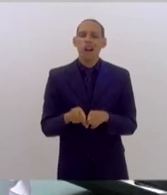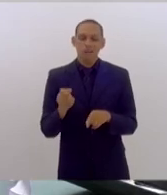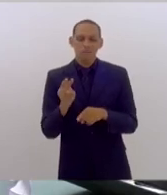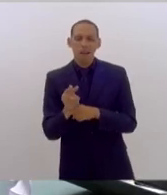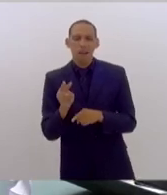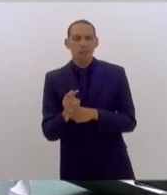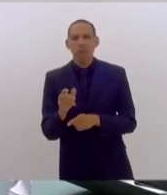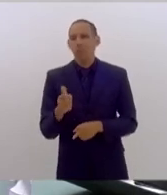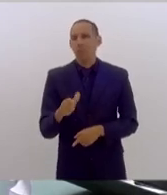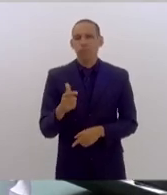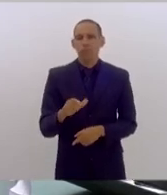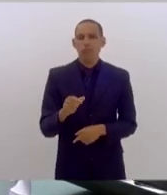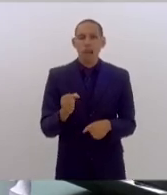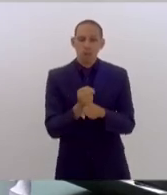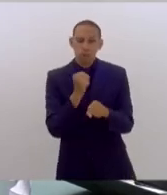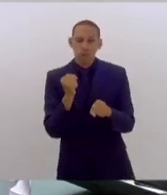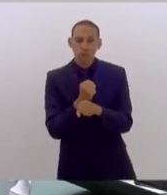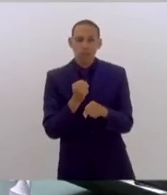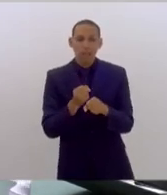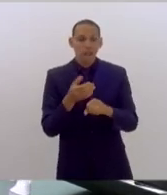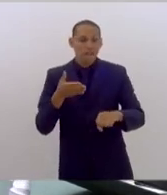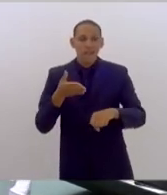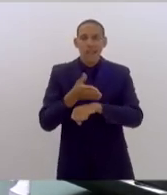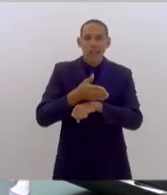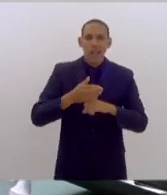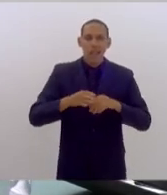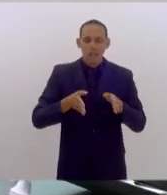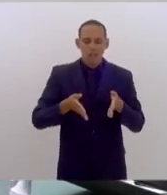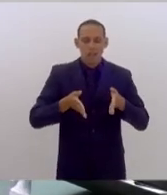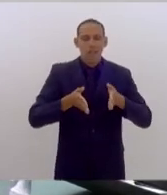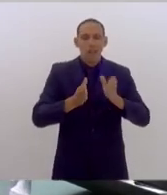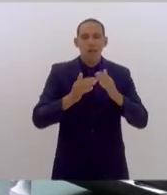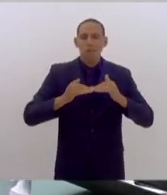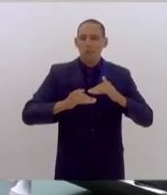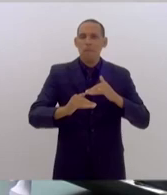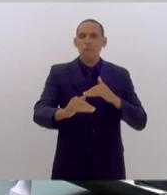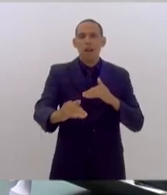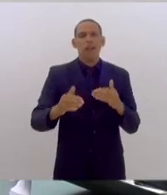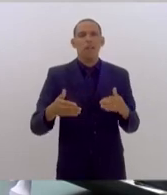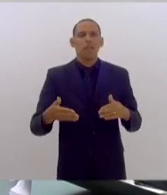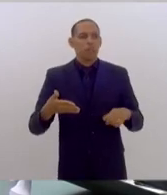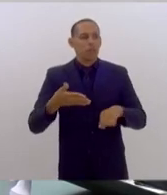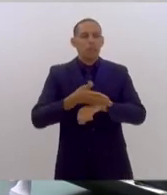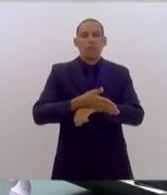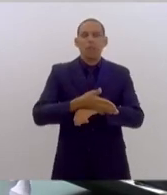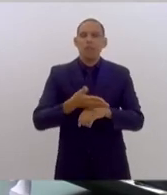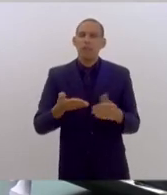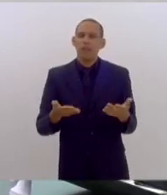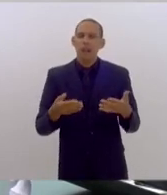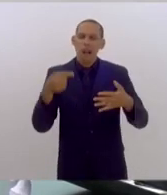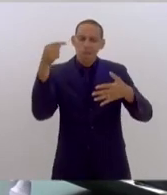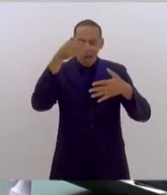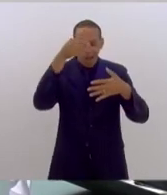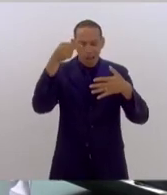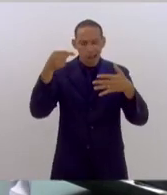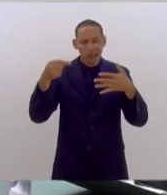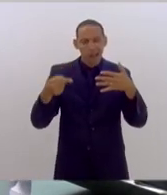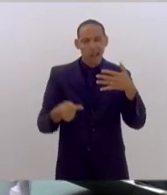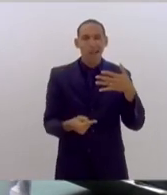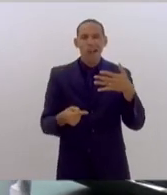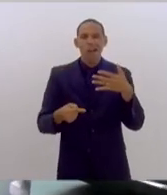construções irregulares que invadem a linha férrea enfrentam é todas essas conclusões